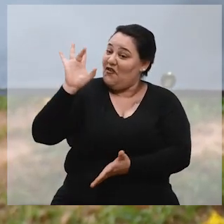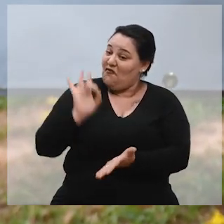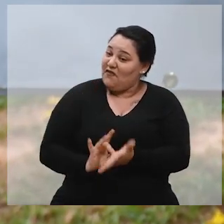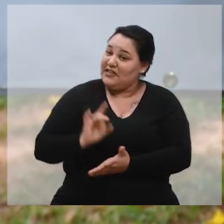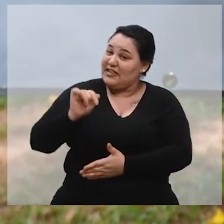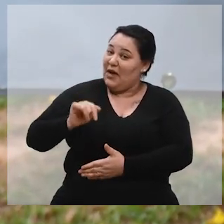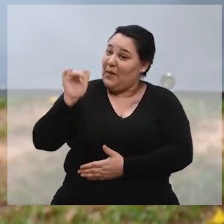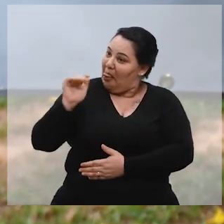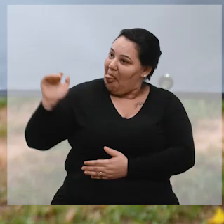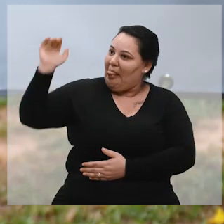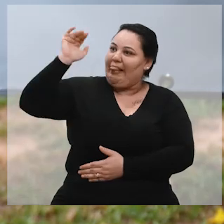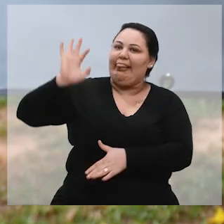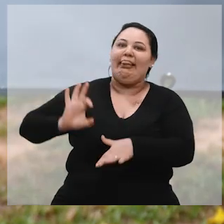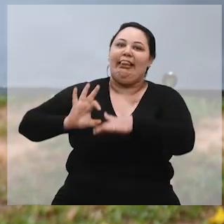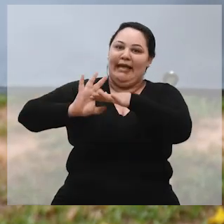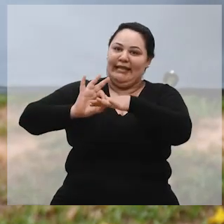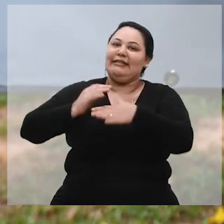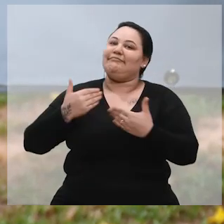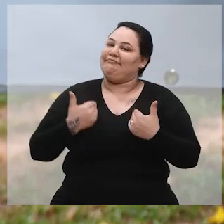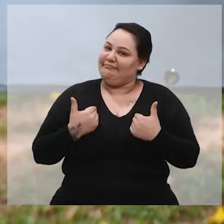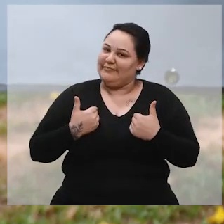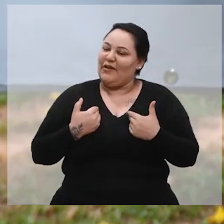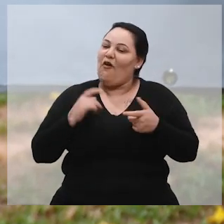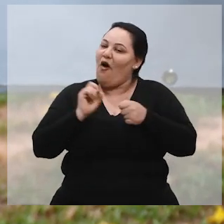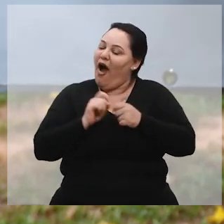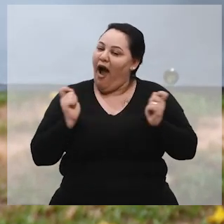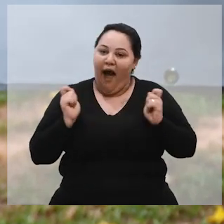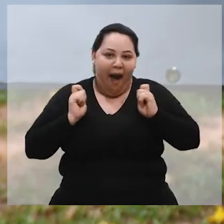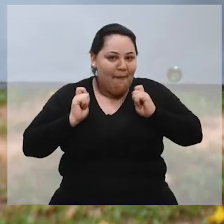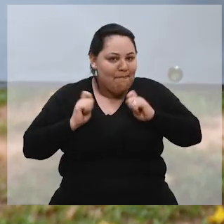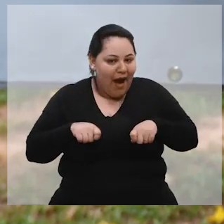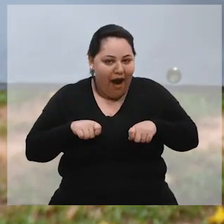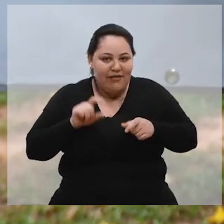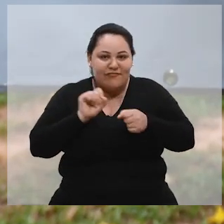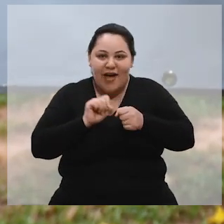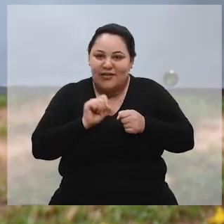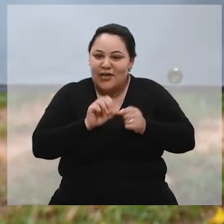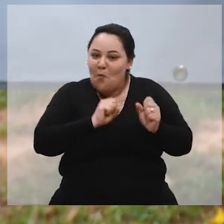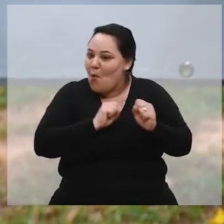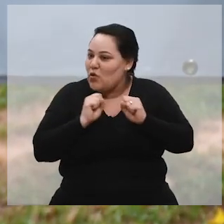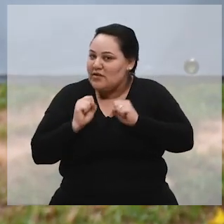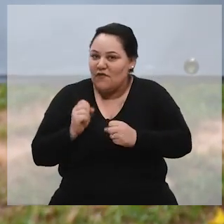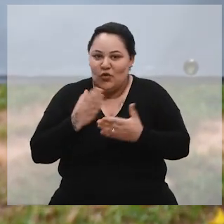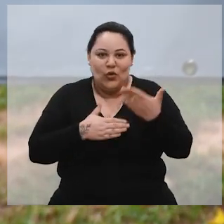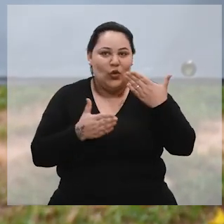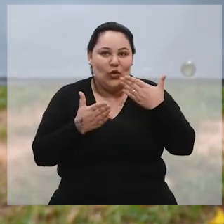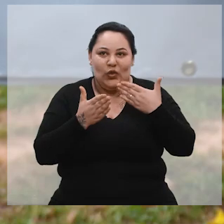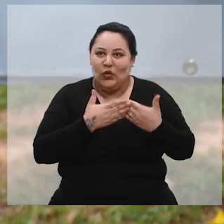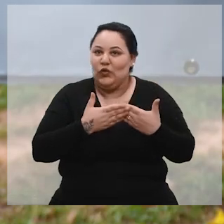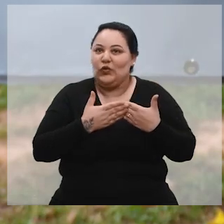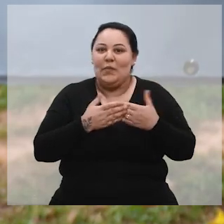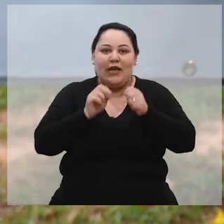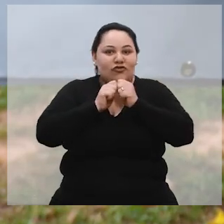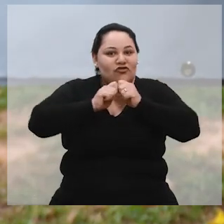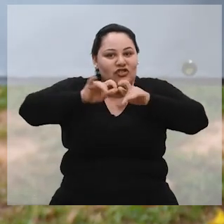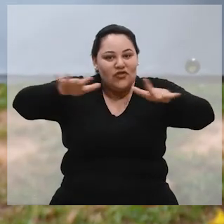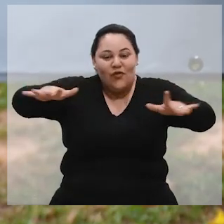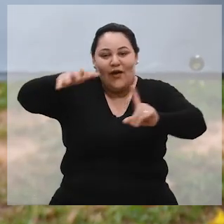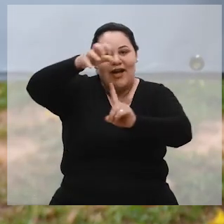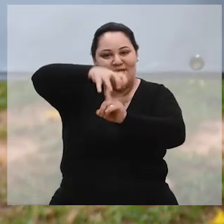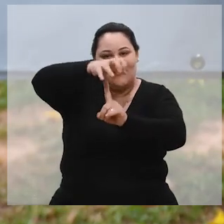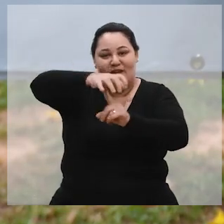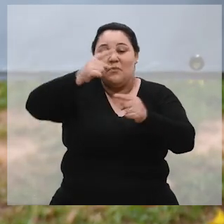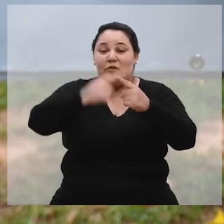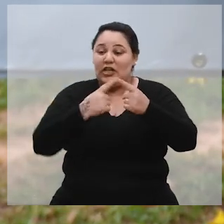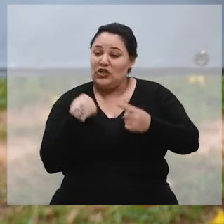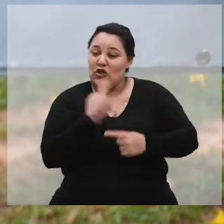E estou fazendo o possível para levar essa feira para muitos recantos também, porque nós que